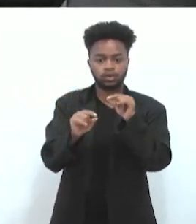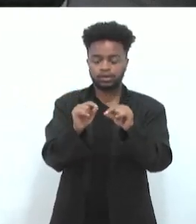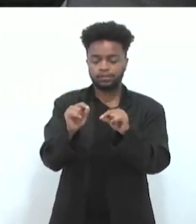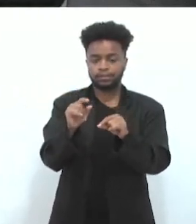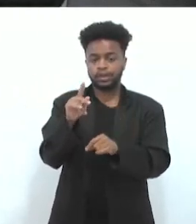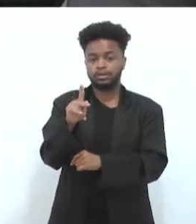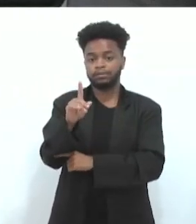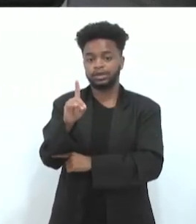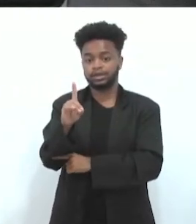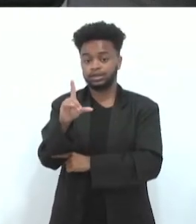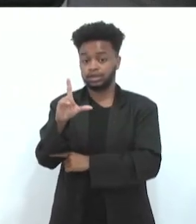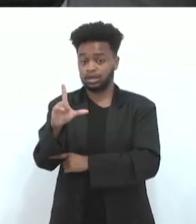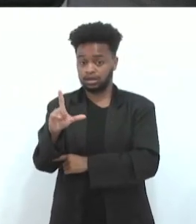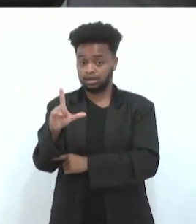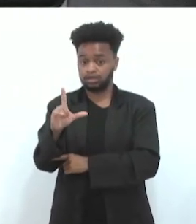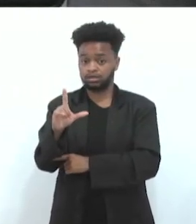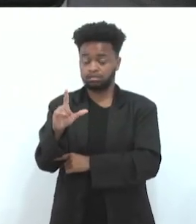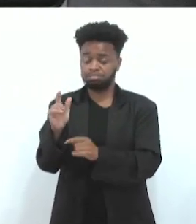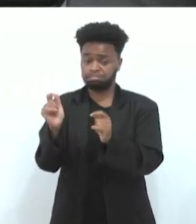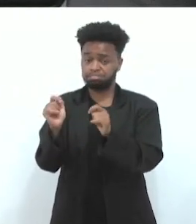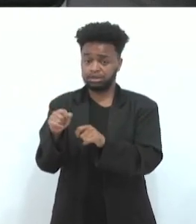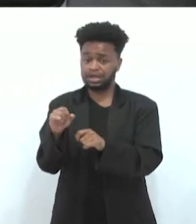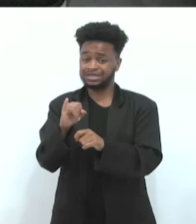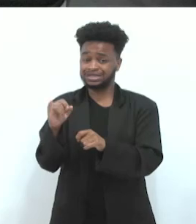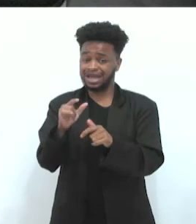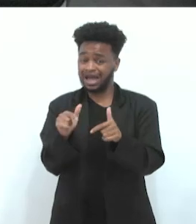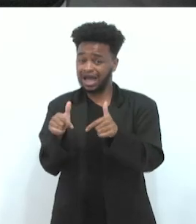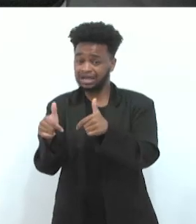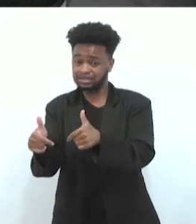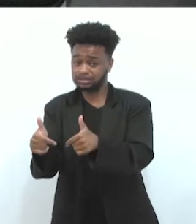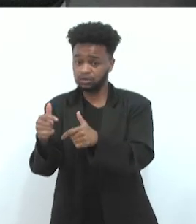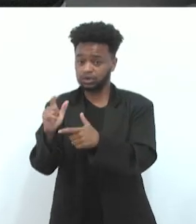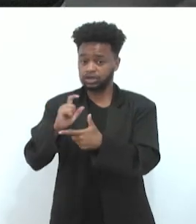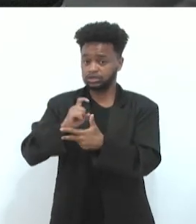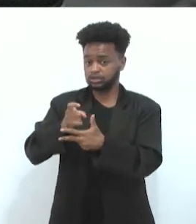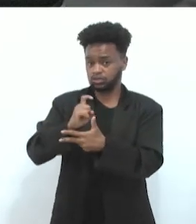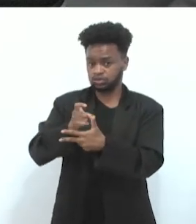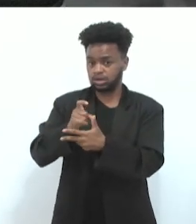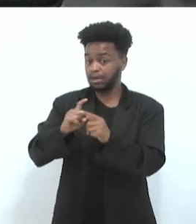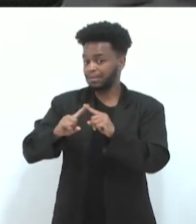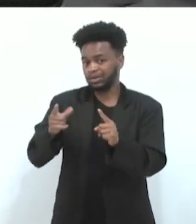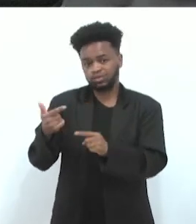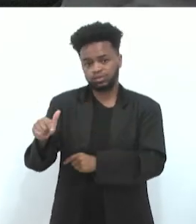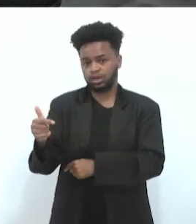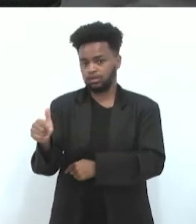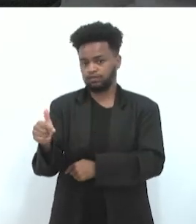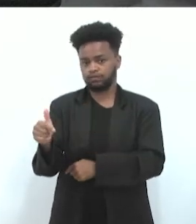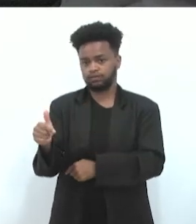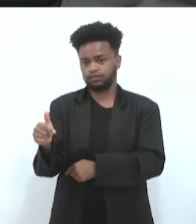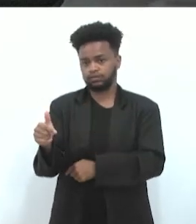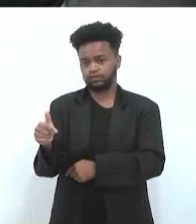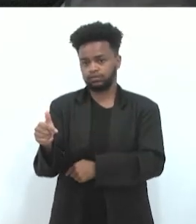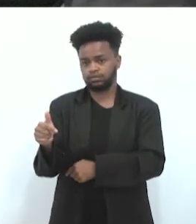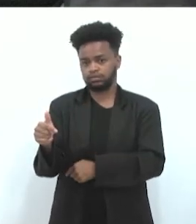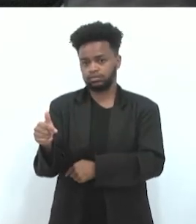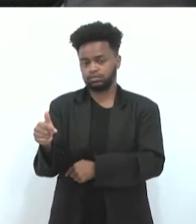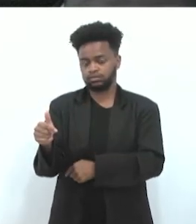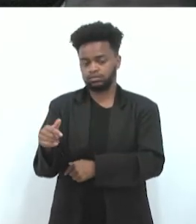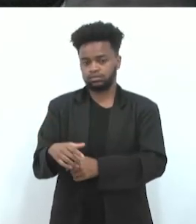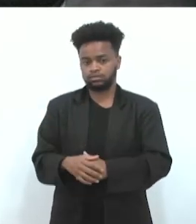PDL caberia contra um ato do Poder Executivo. E não houve efetivamente um ato do